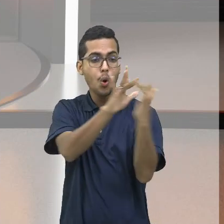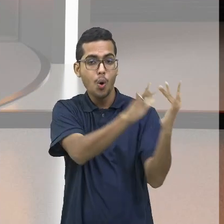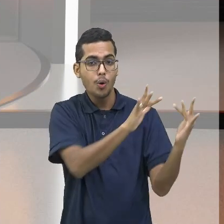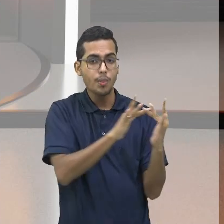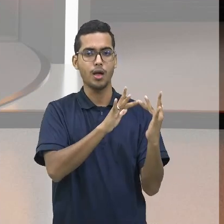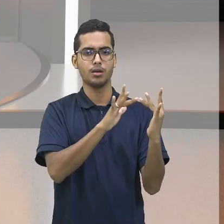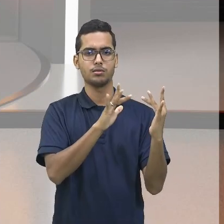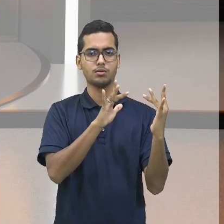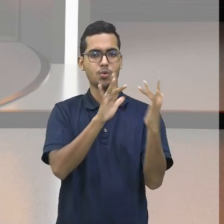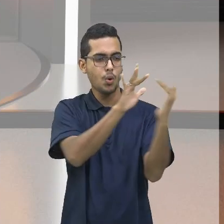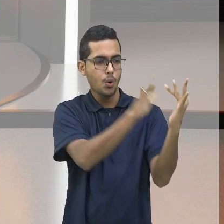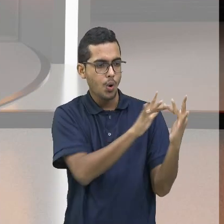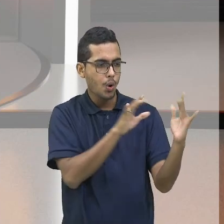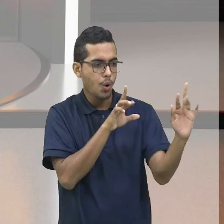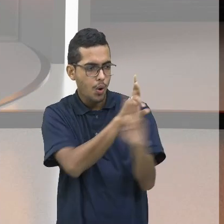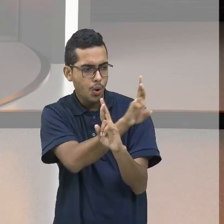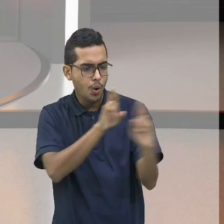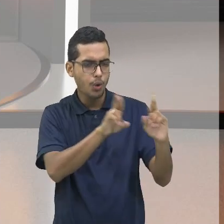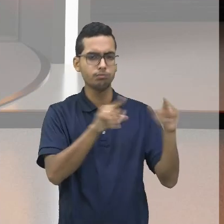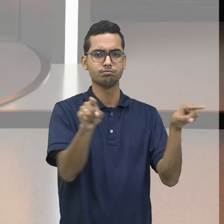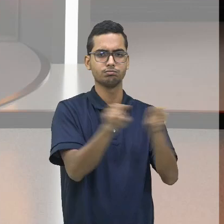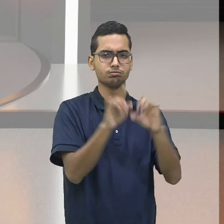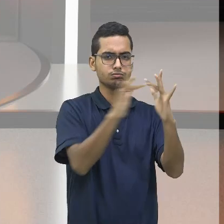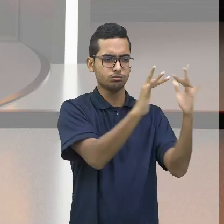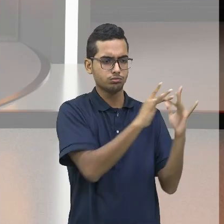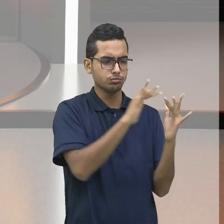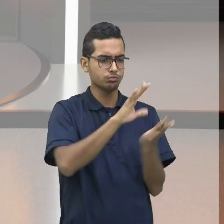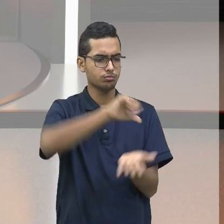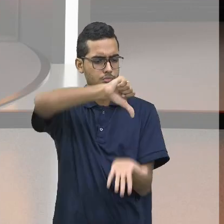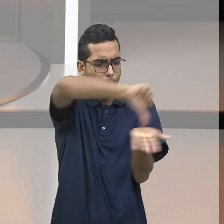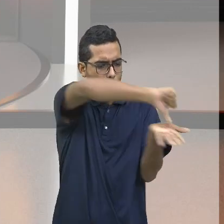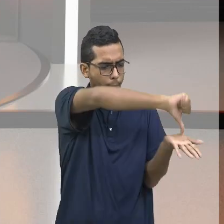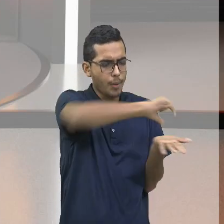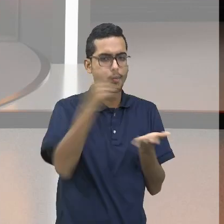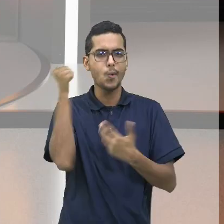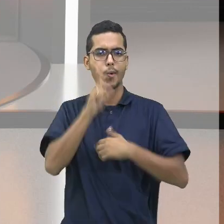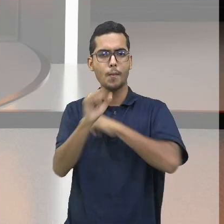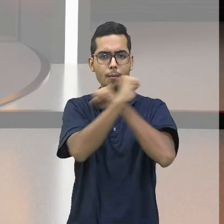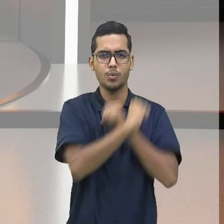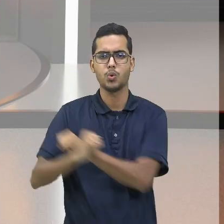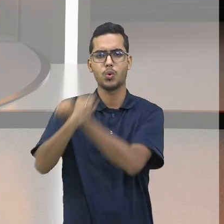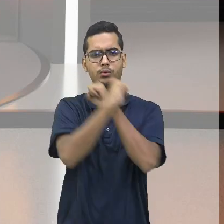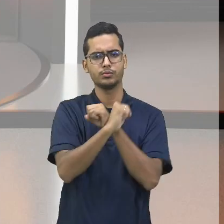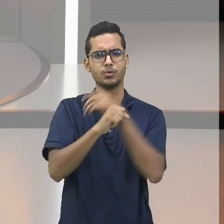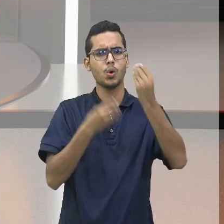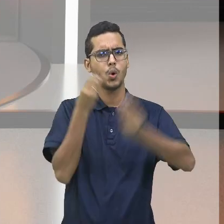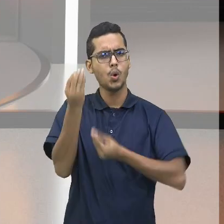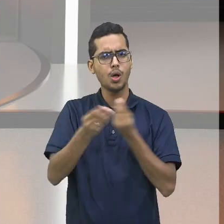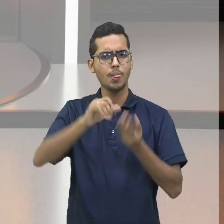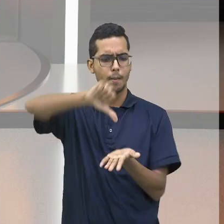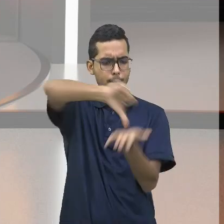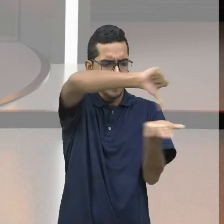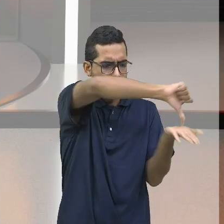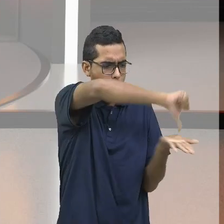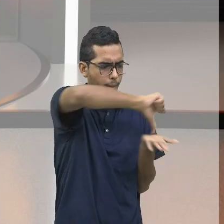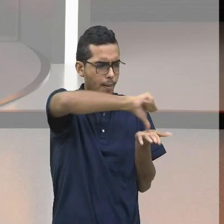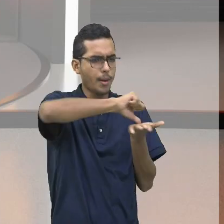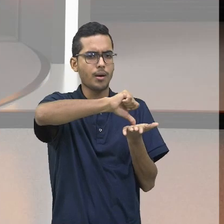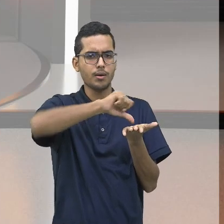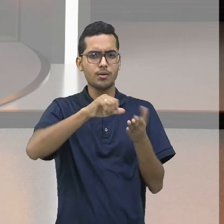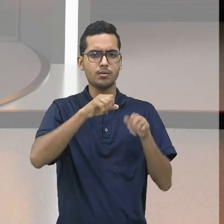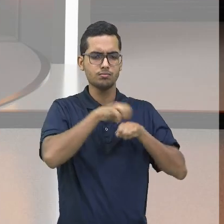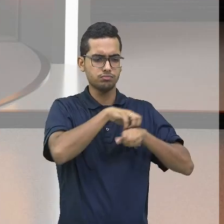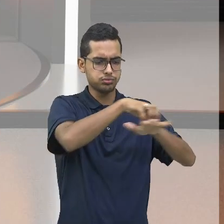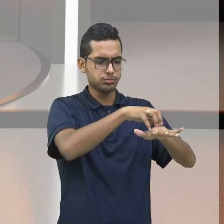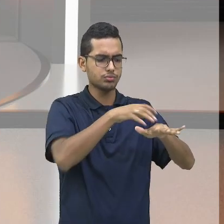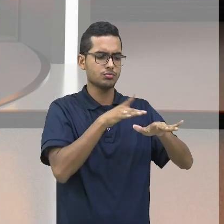né, uma rede de proteção. Essa rede de proteção ela